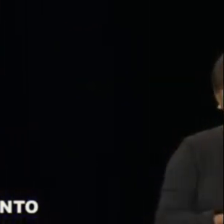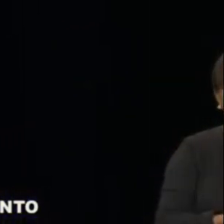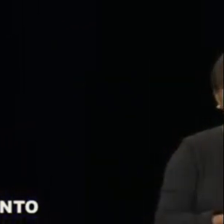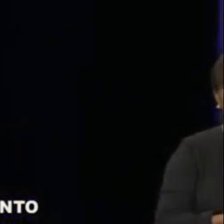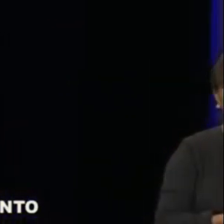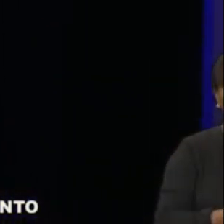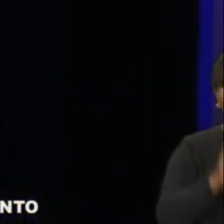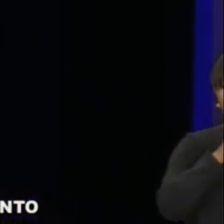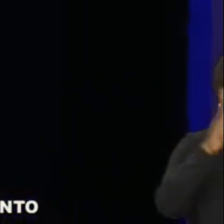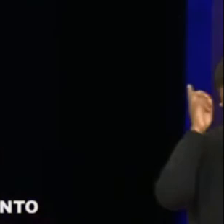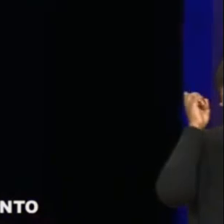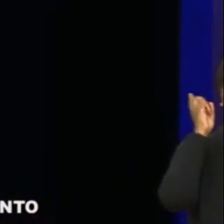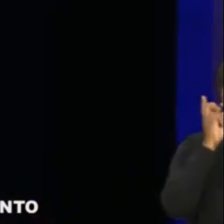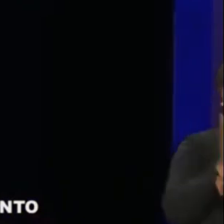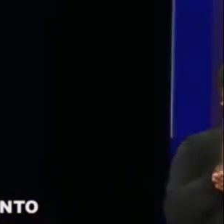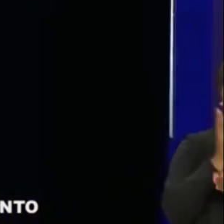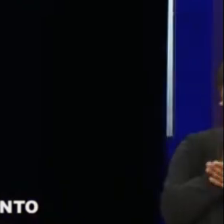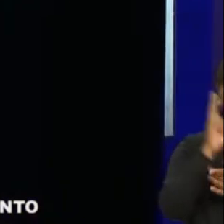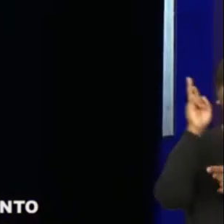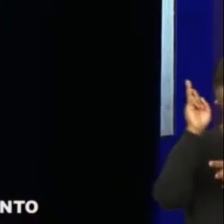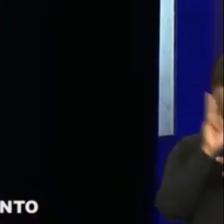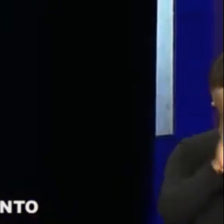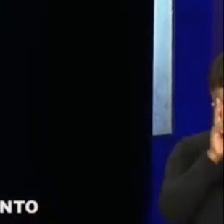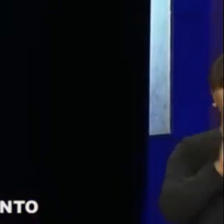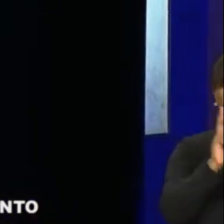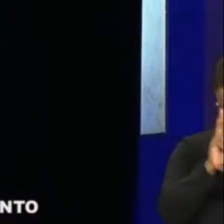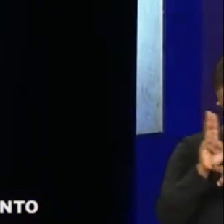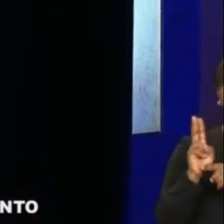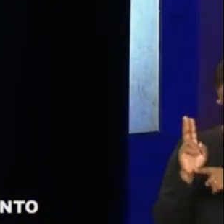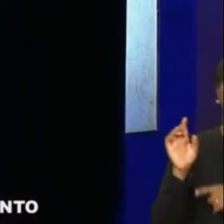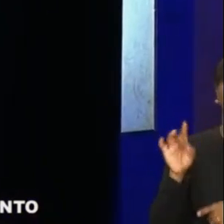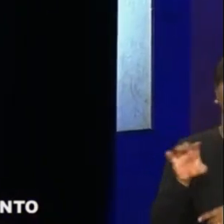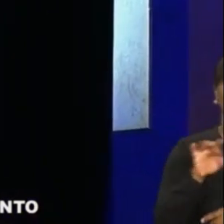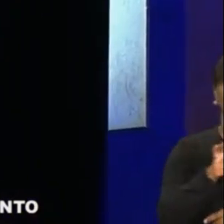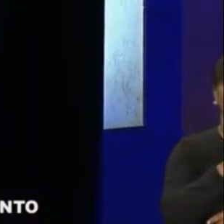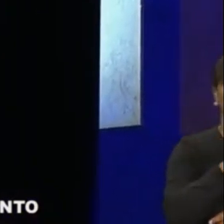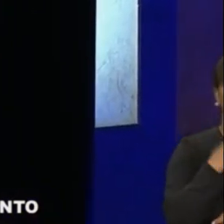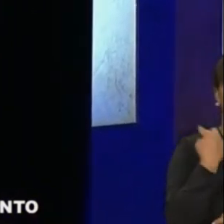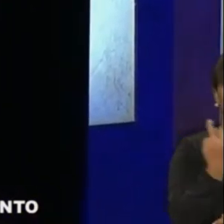que Ele continue cuidando de cada um de nós.